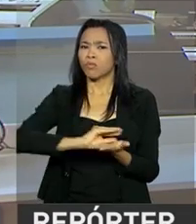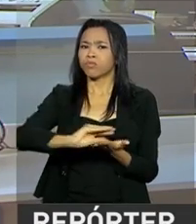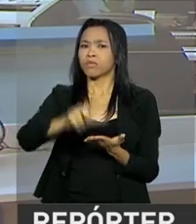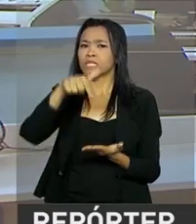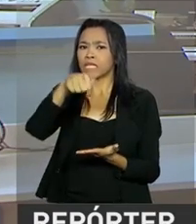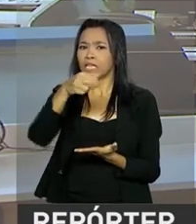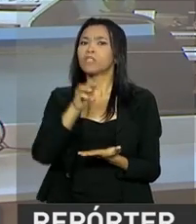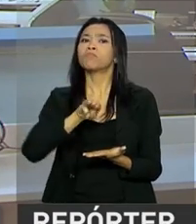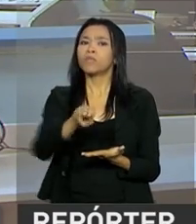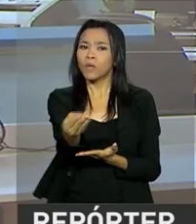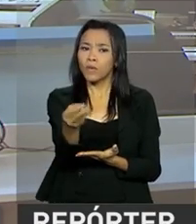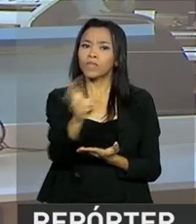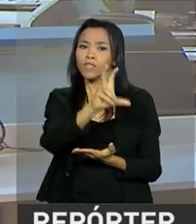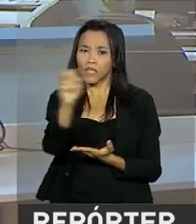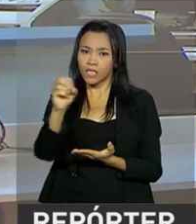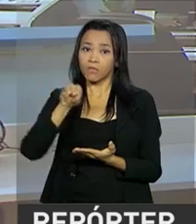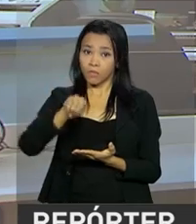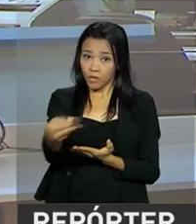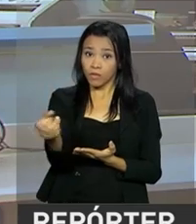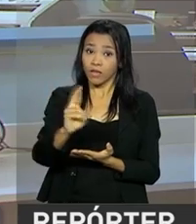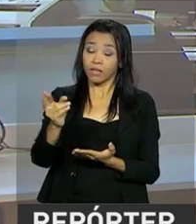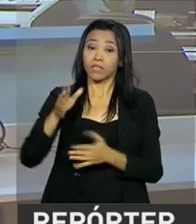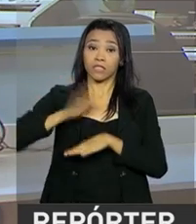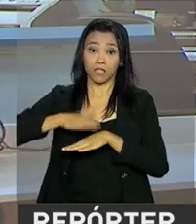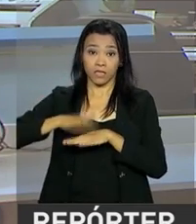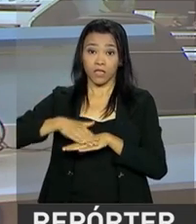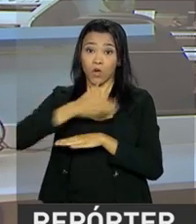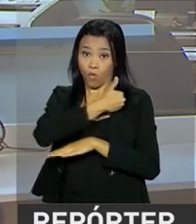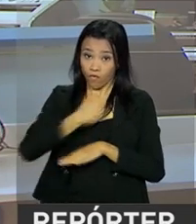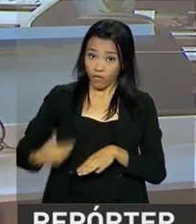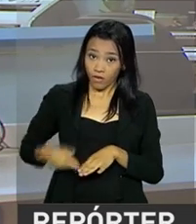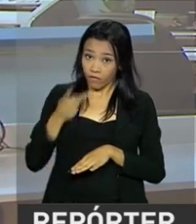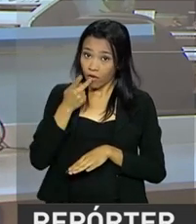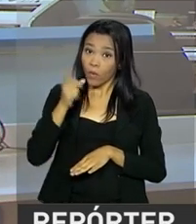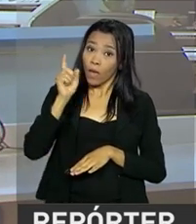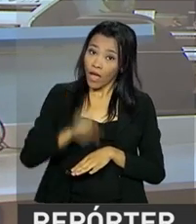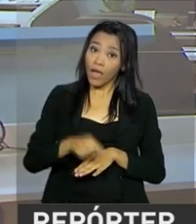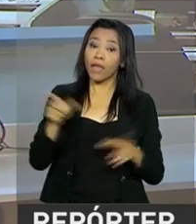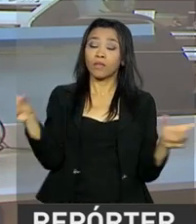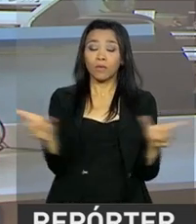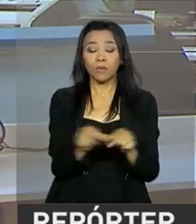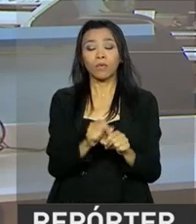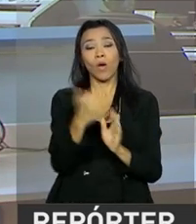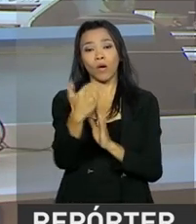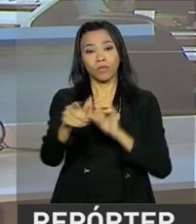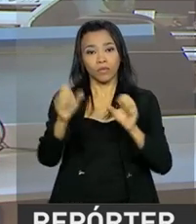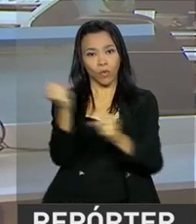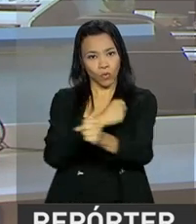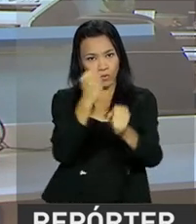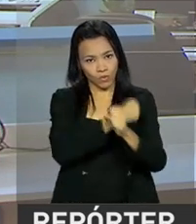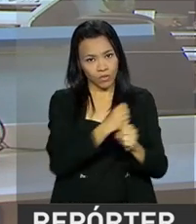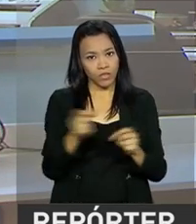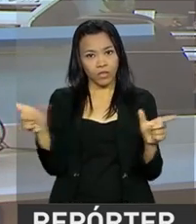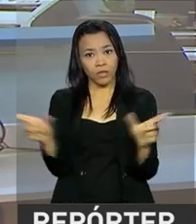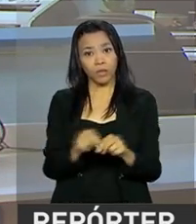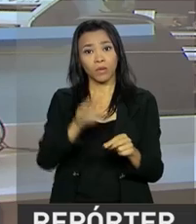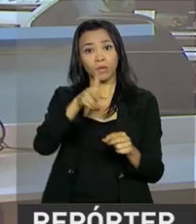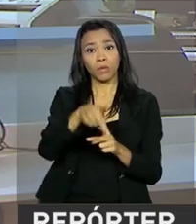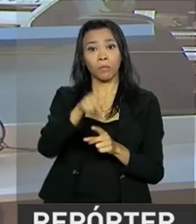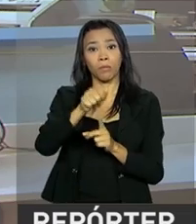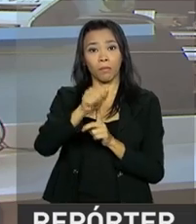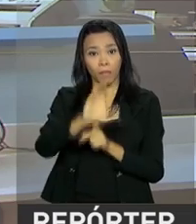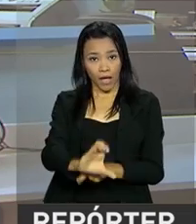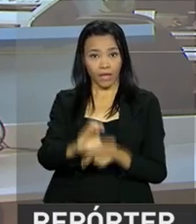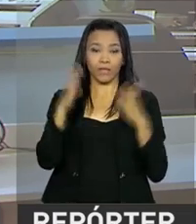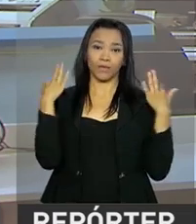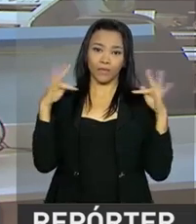milhões e meio de reais. Segundo o governo, são obras do Programa de Aceleração do Crescimento, o PAC Turismo, que foram